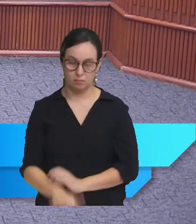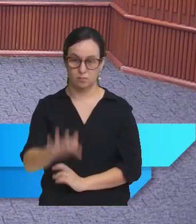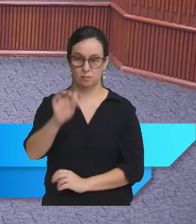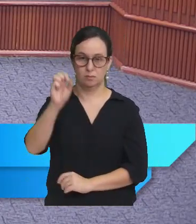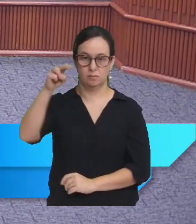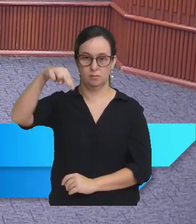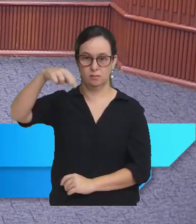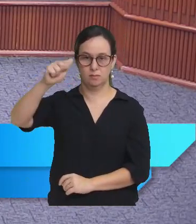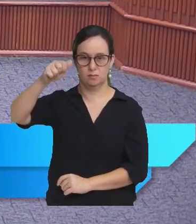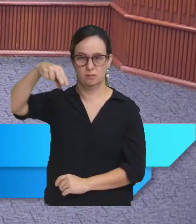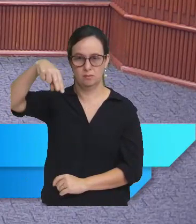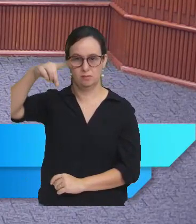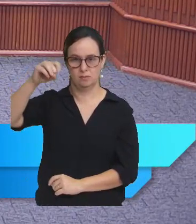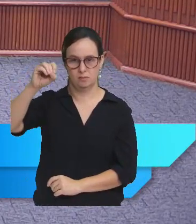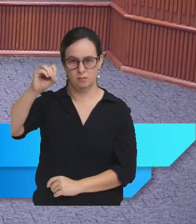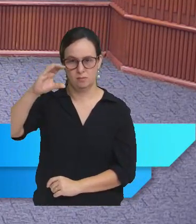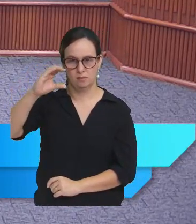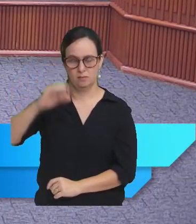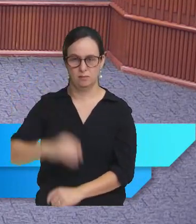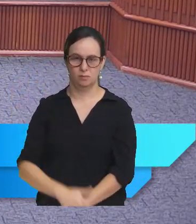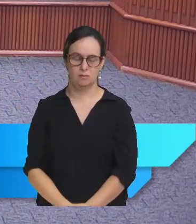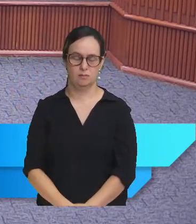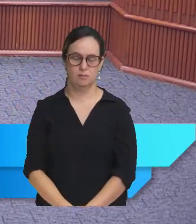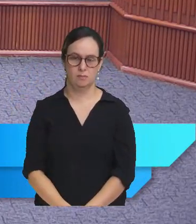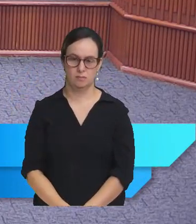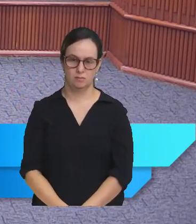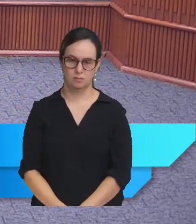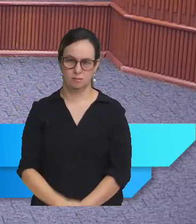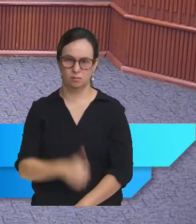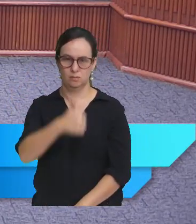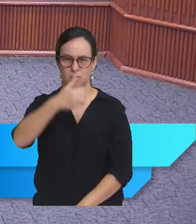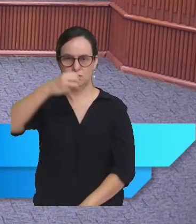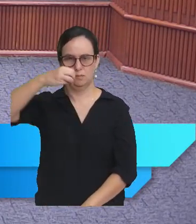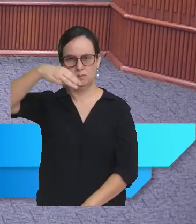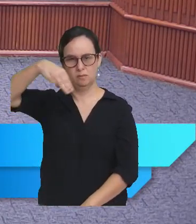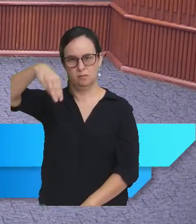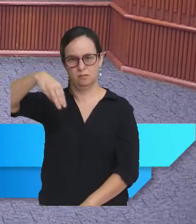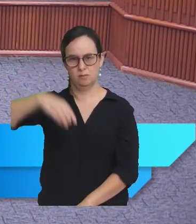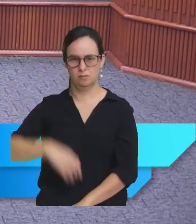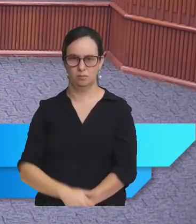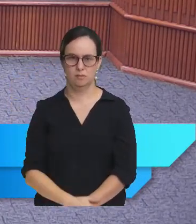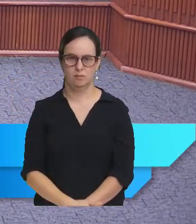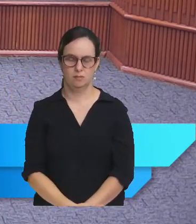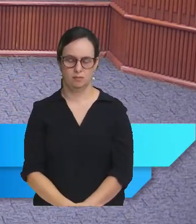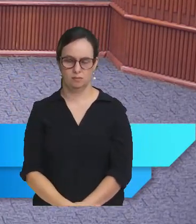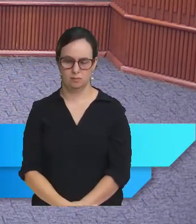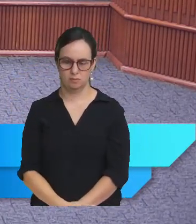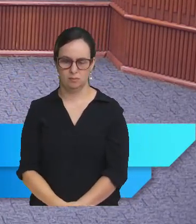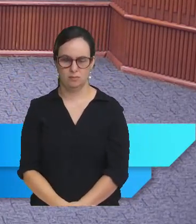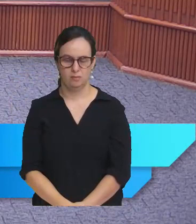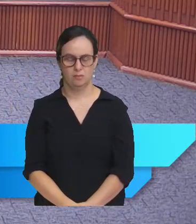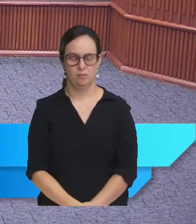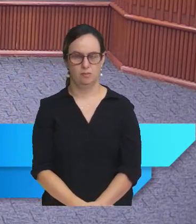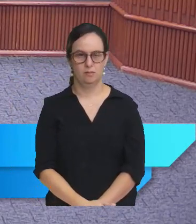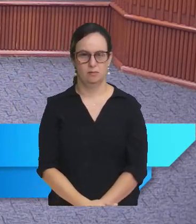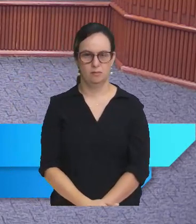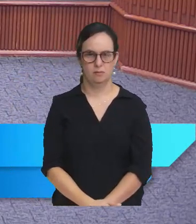ao vereador Fernando Sirkia, que terá o prazo de 10 minutos, durante o qual não poderá ser